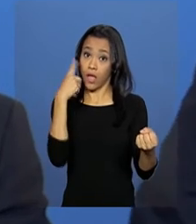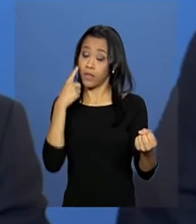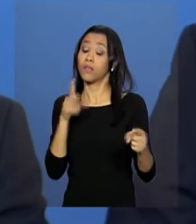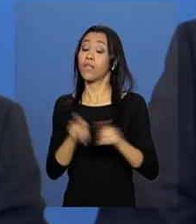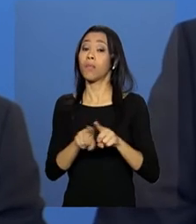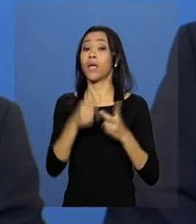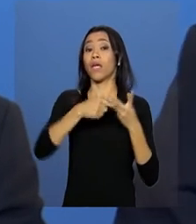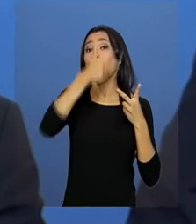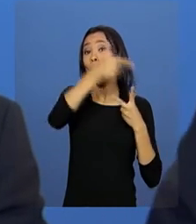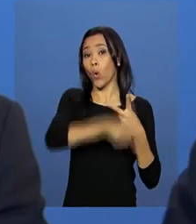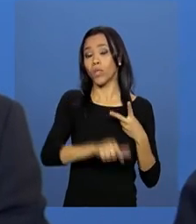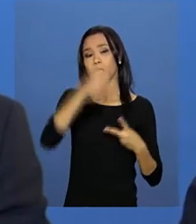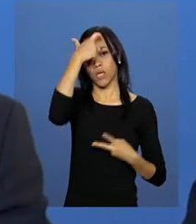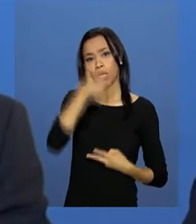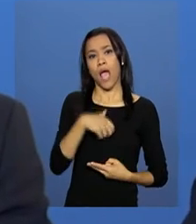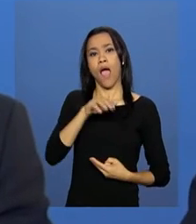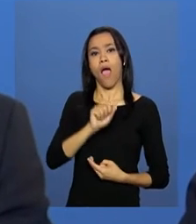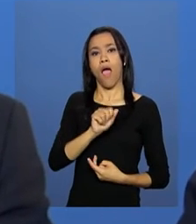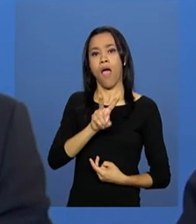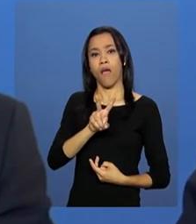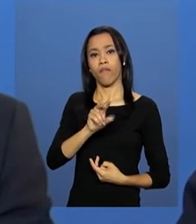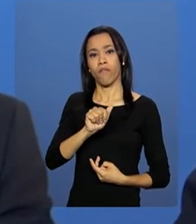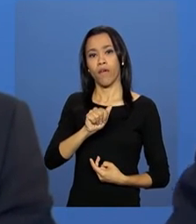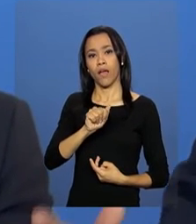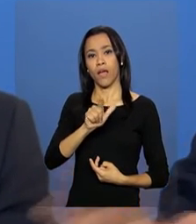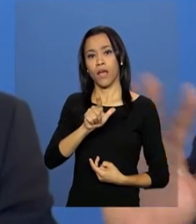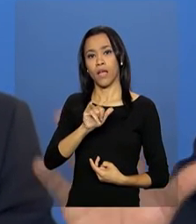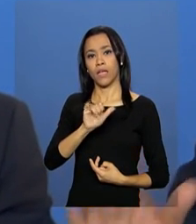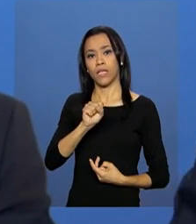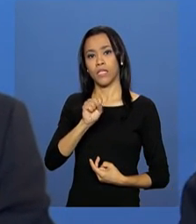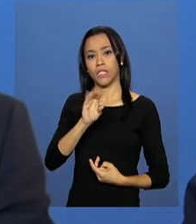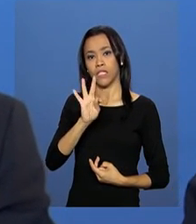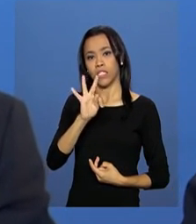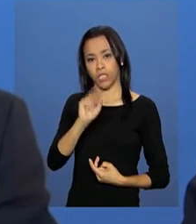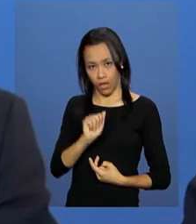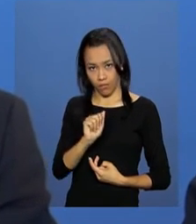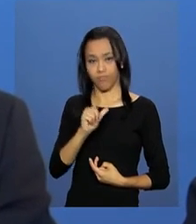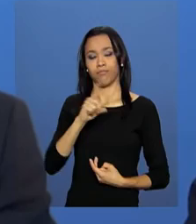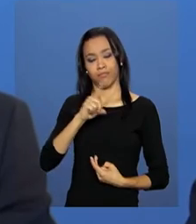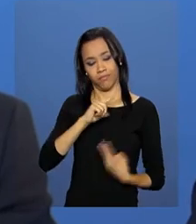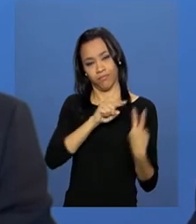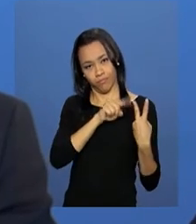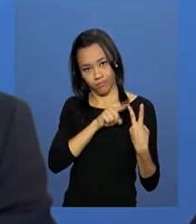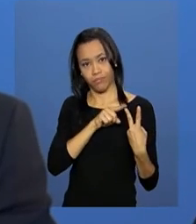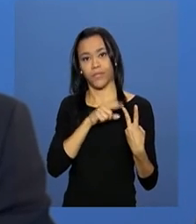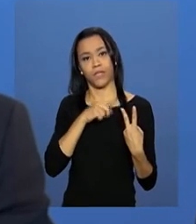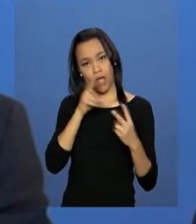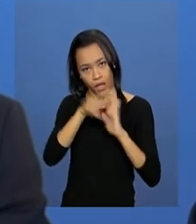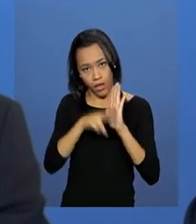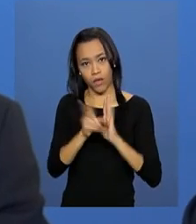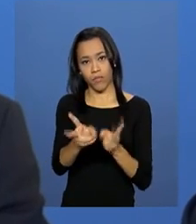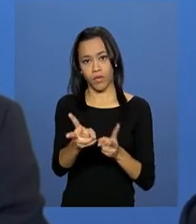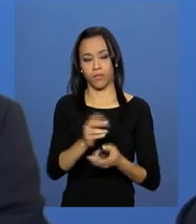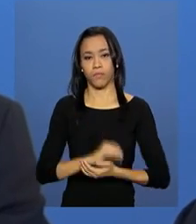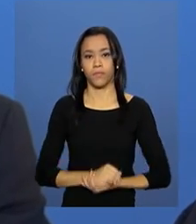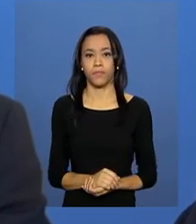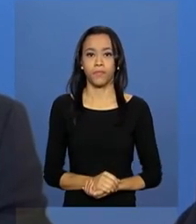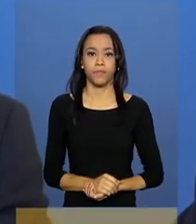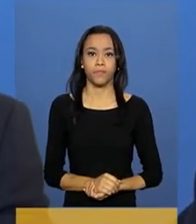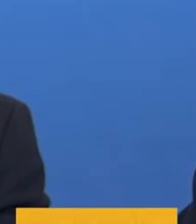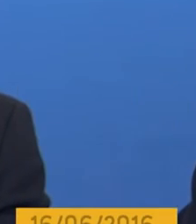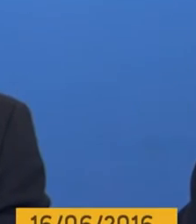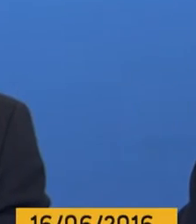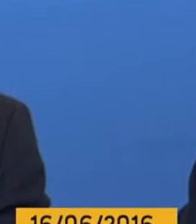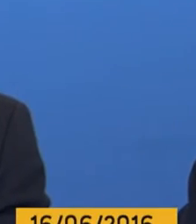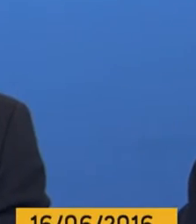avalista, que pode ser considerado também na operação, que nada mudou com relação a esses dois aspectos. Andréa Jubê,